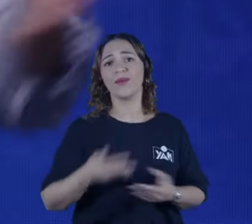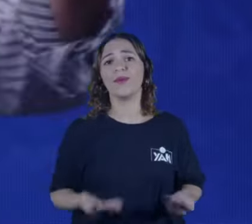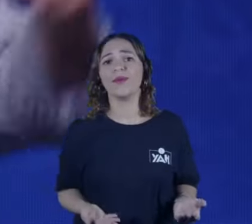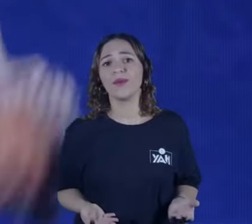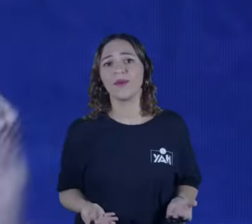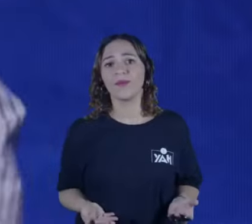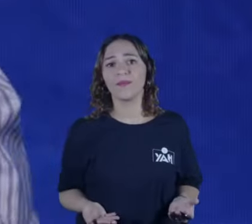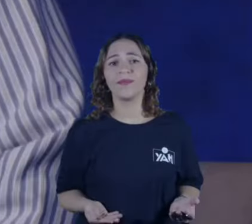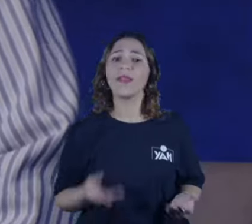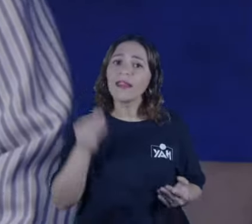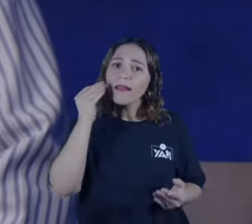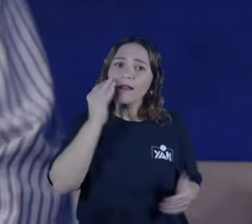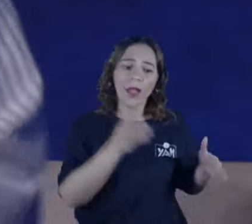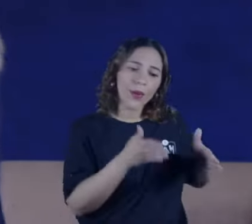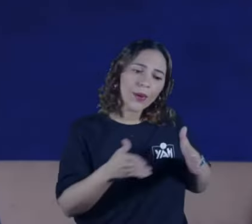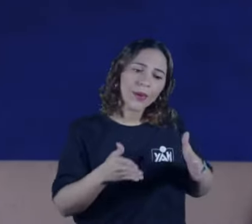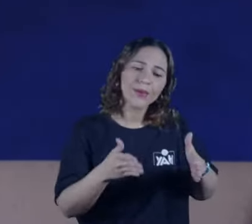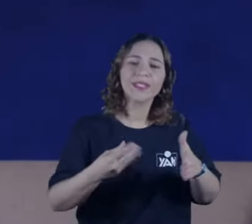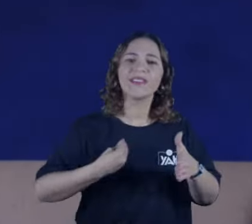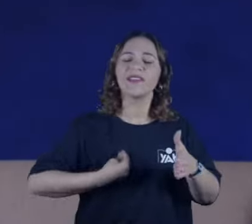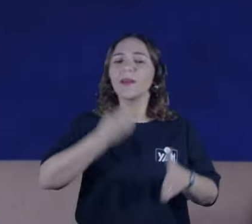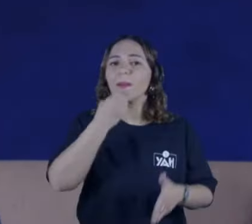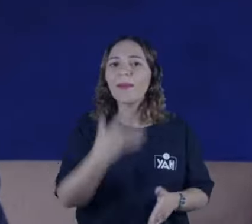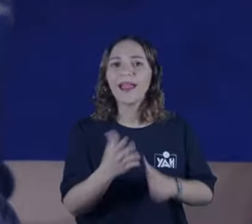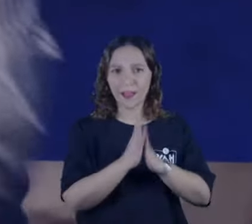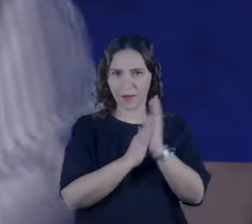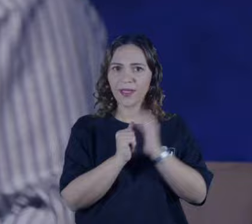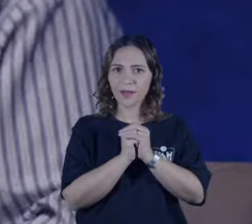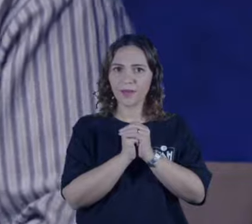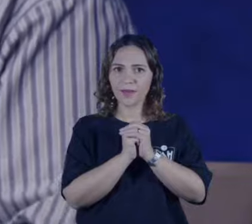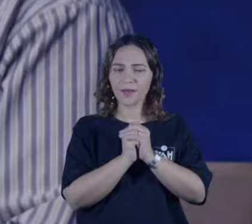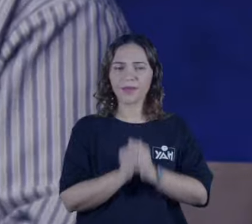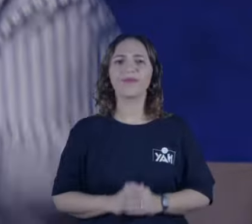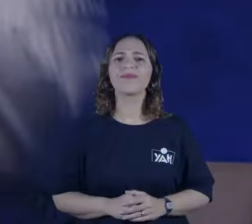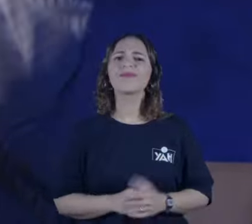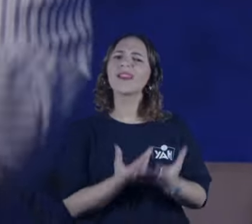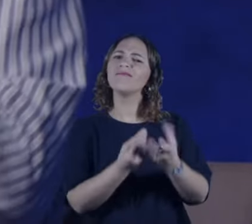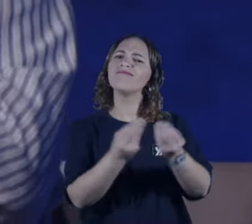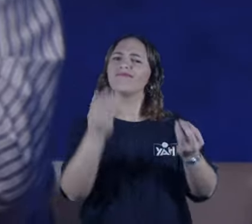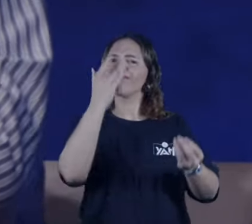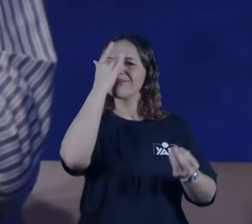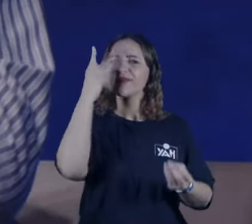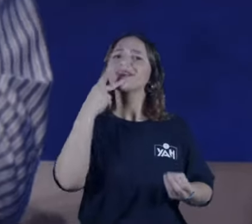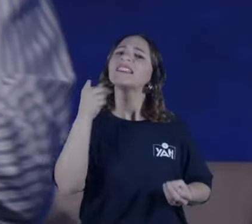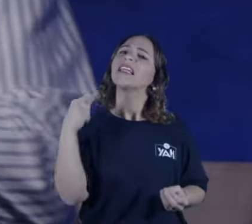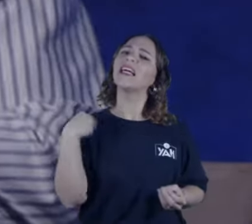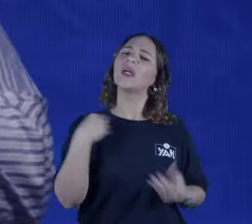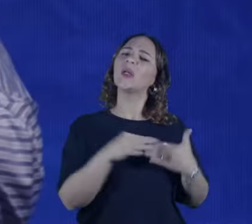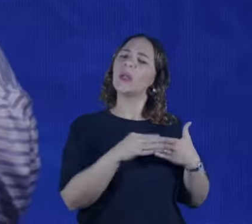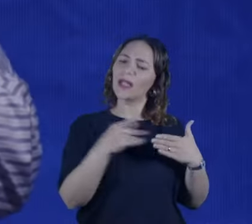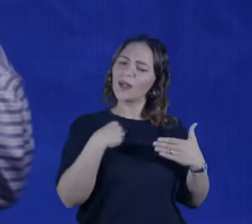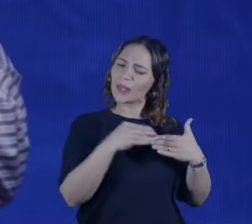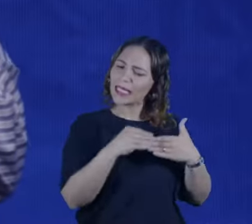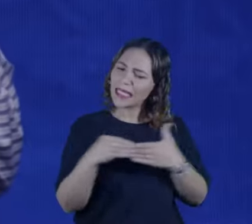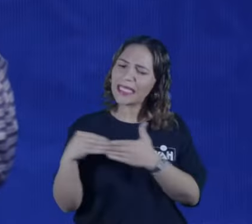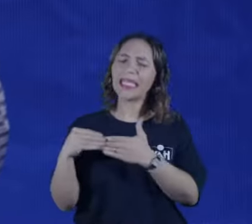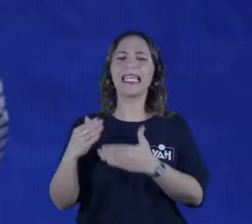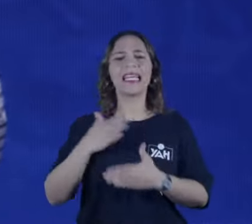Para conduzir a vida de vocês, amém? Muita gente me fala: pastor, você é meu guia. Depois que